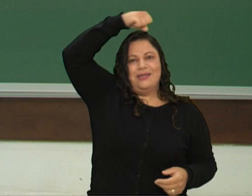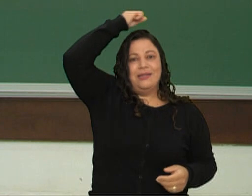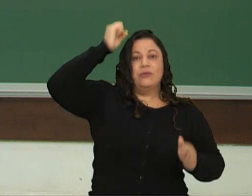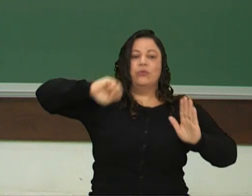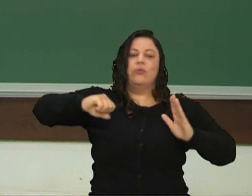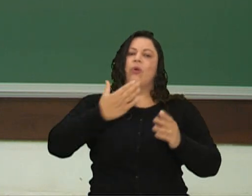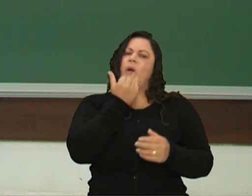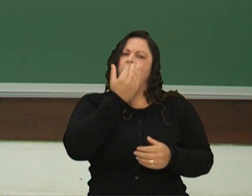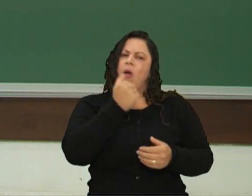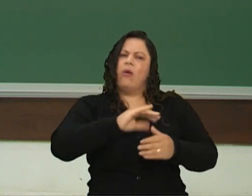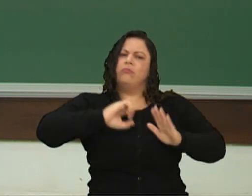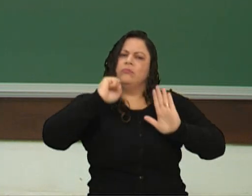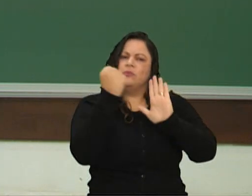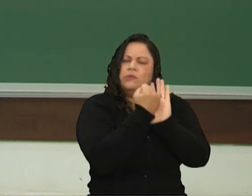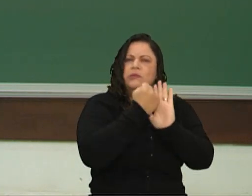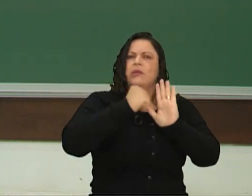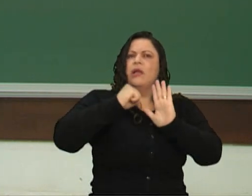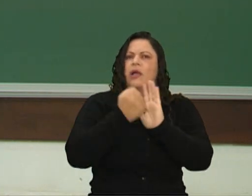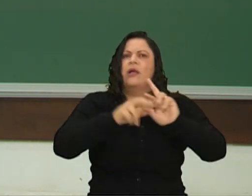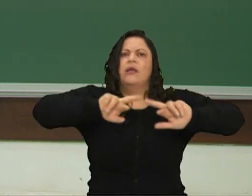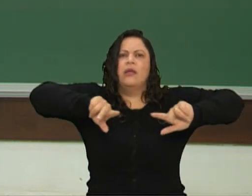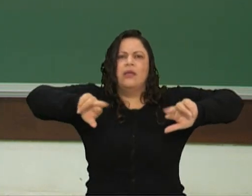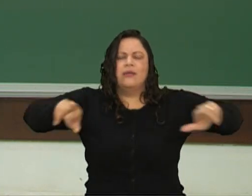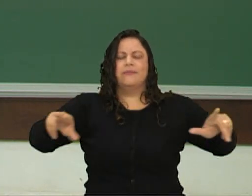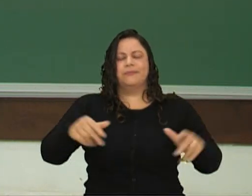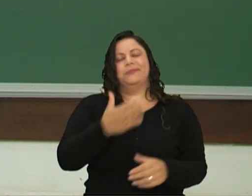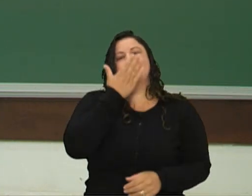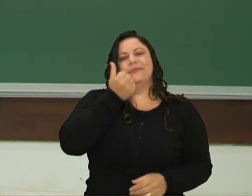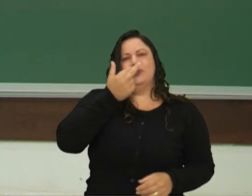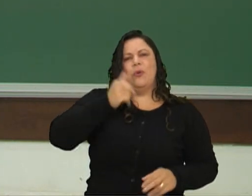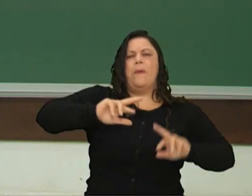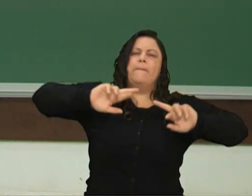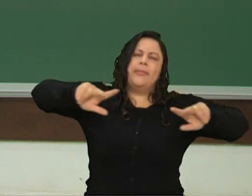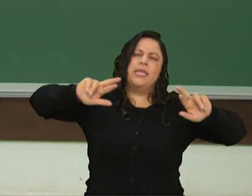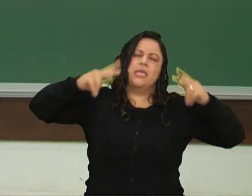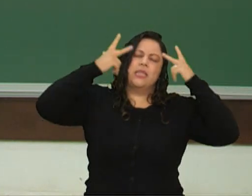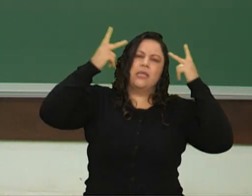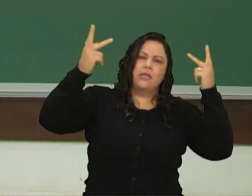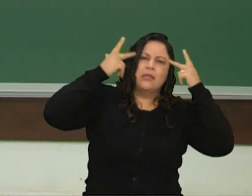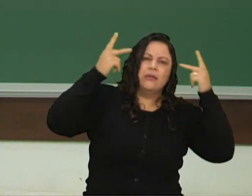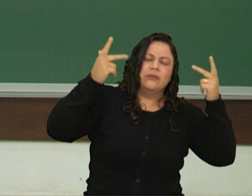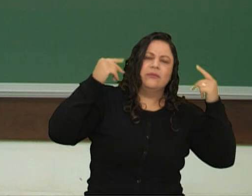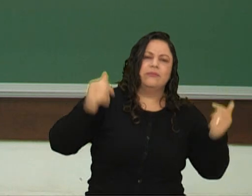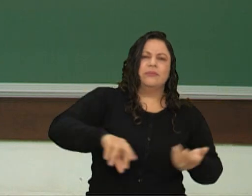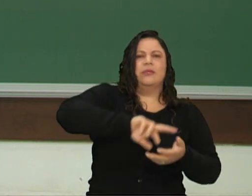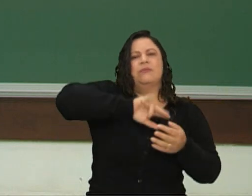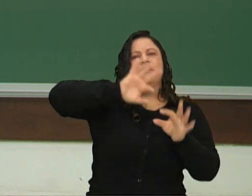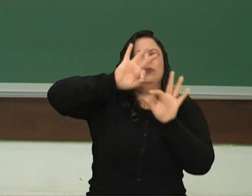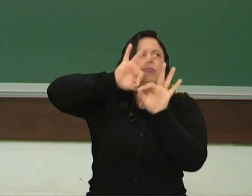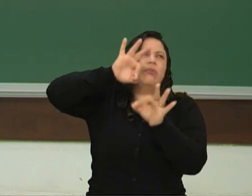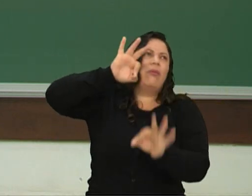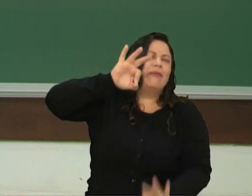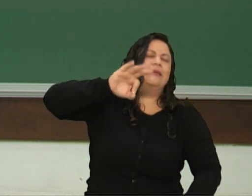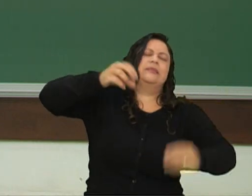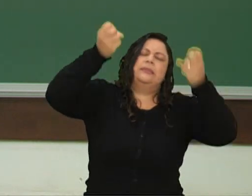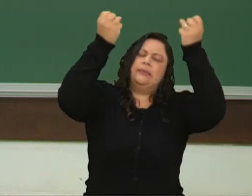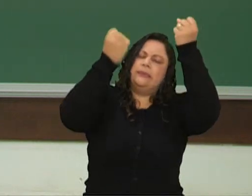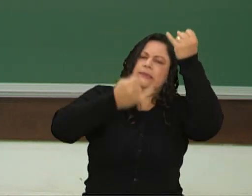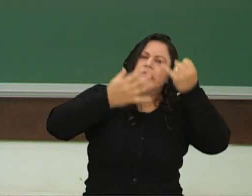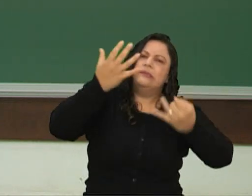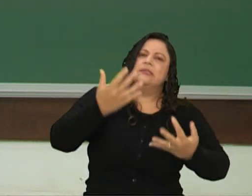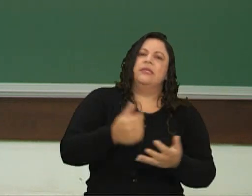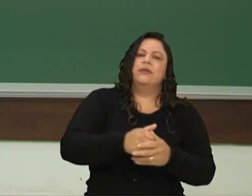símbolos, tratamos alimentos naturais, falamos de uma série aí de alimentos sagrados dentro dos rituais.